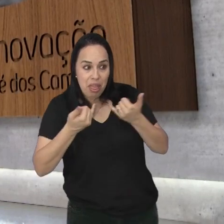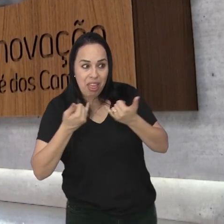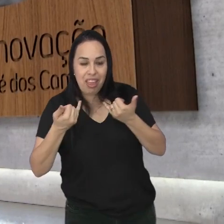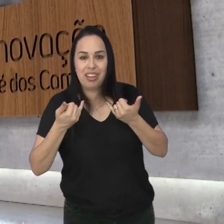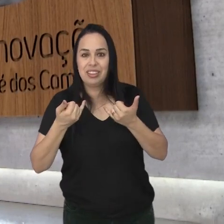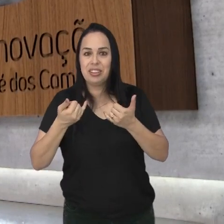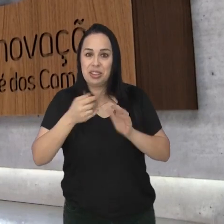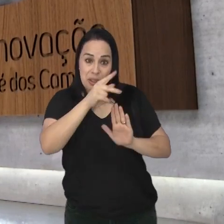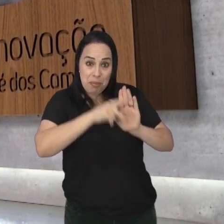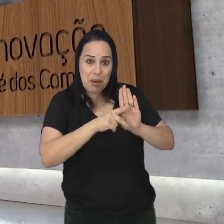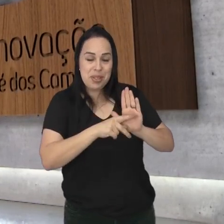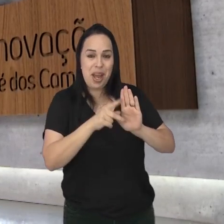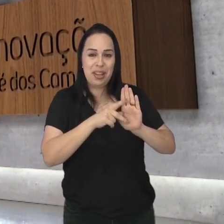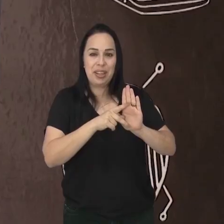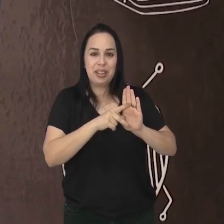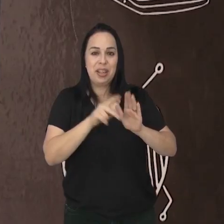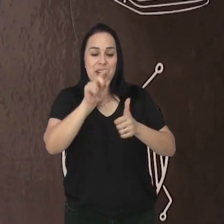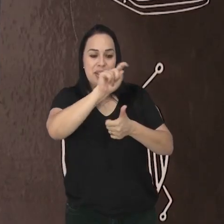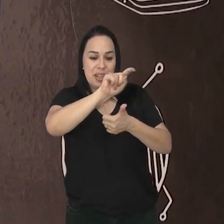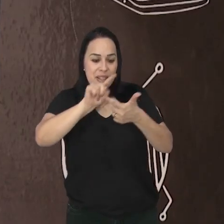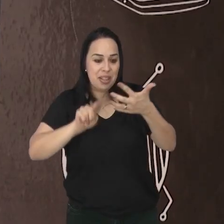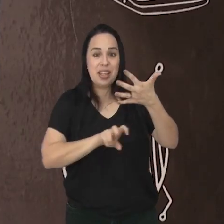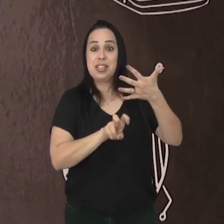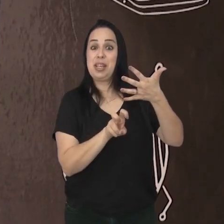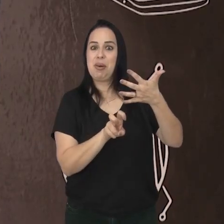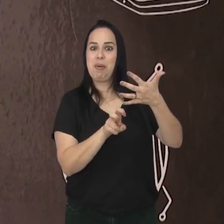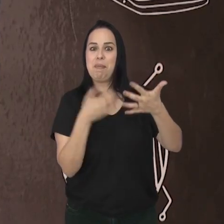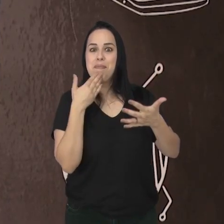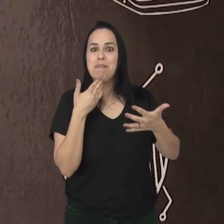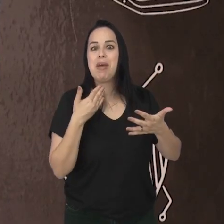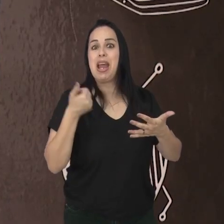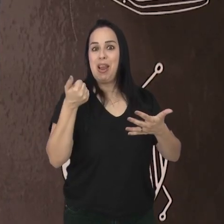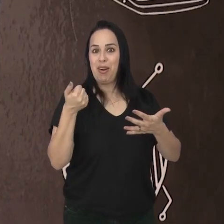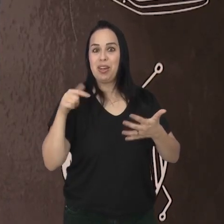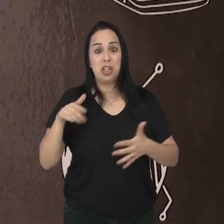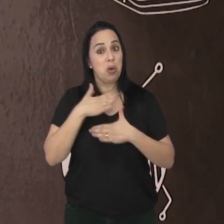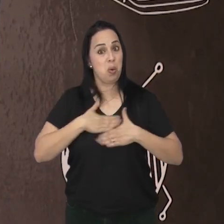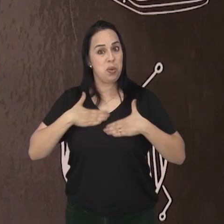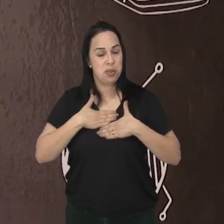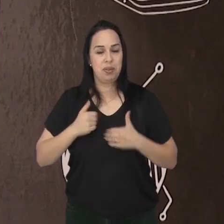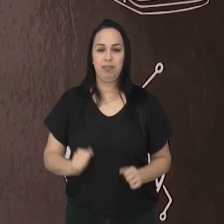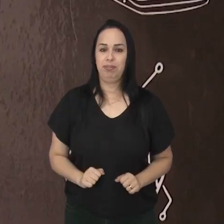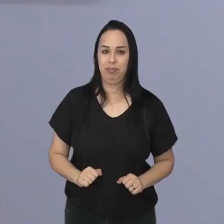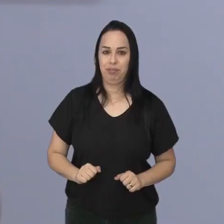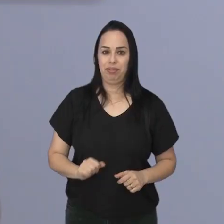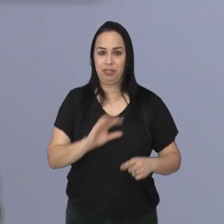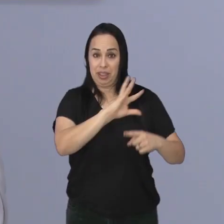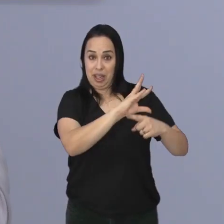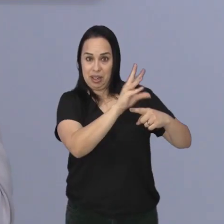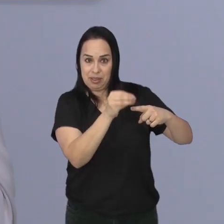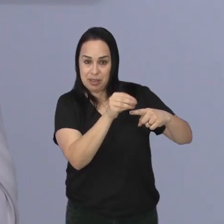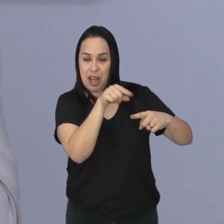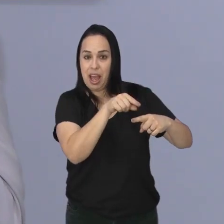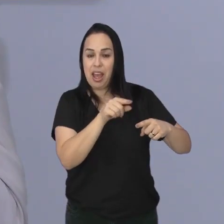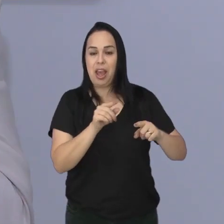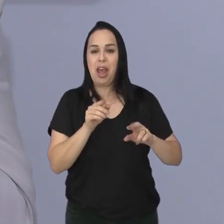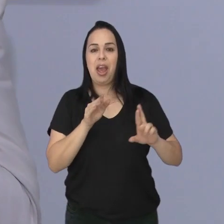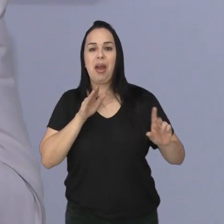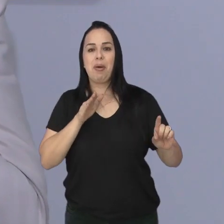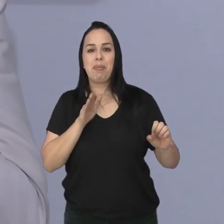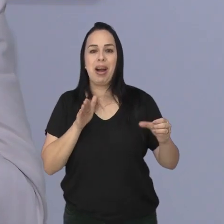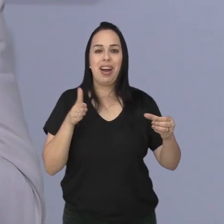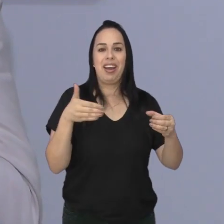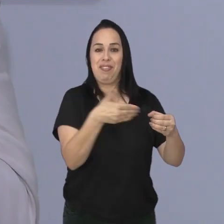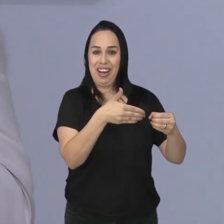a informação de que o programa Nexus está entre os 5 melhores do mundo, com muito bons olhos. O Parque Tecnológico é referência,